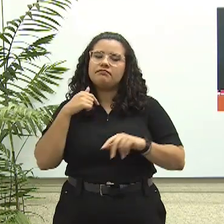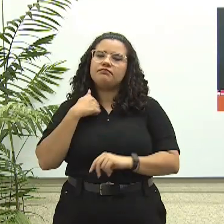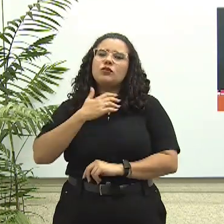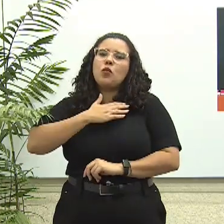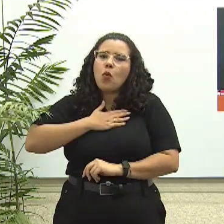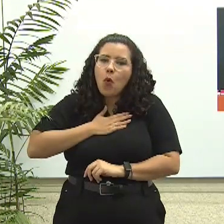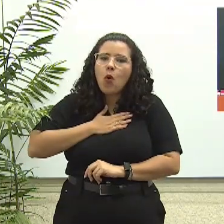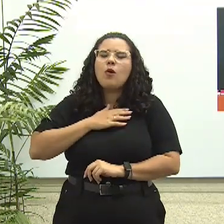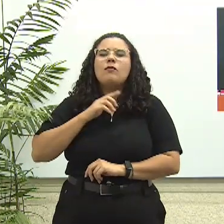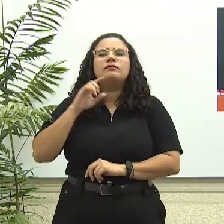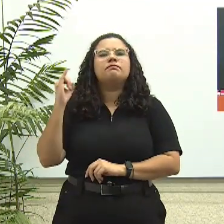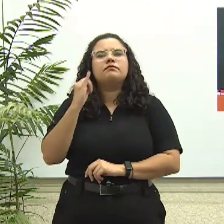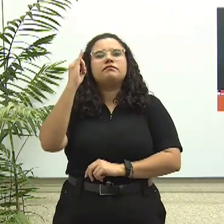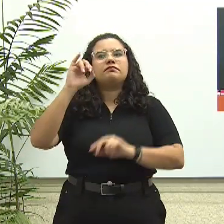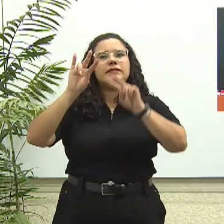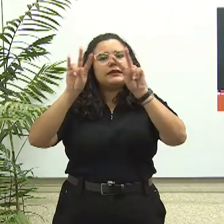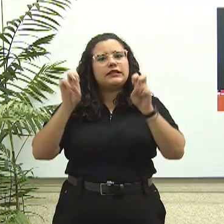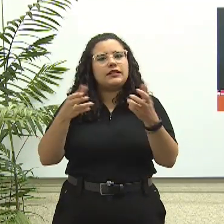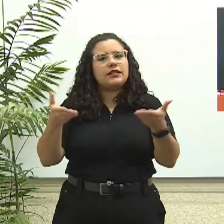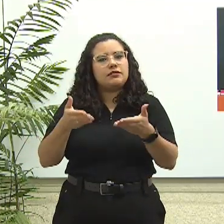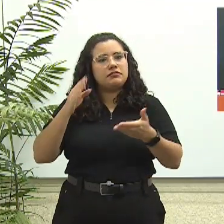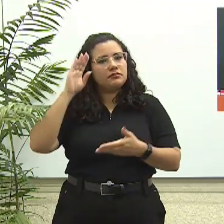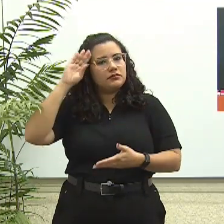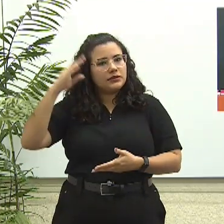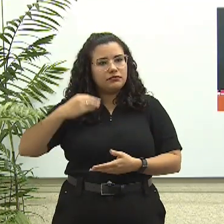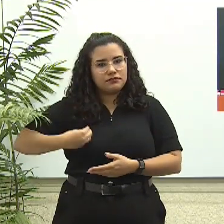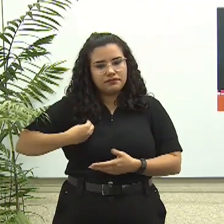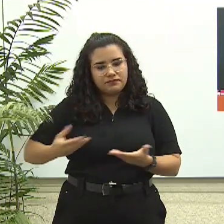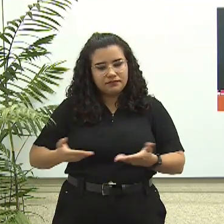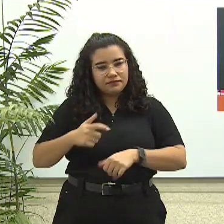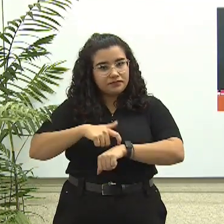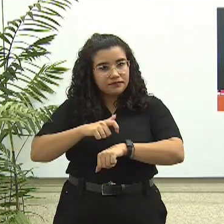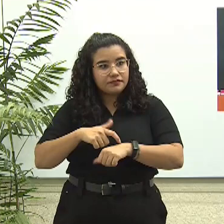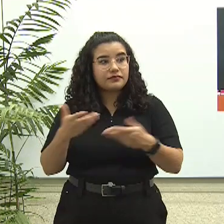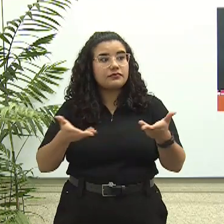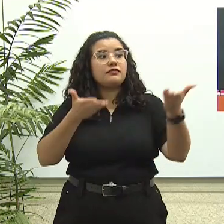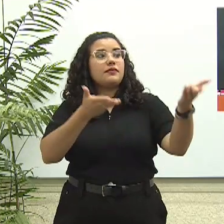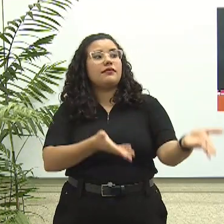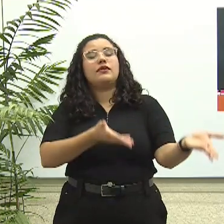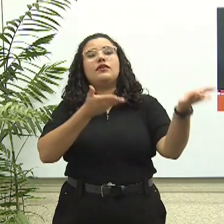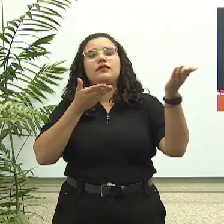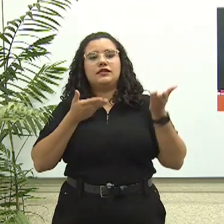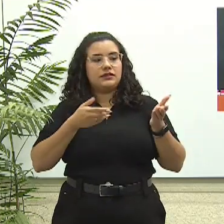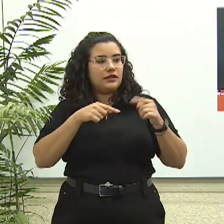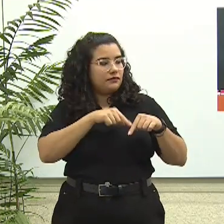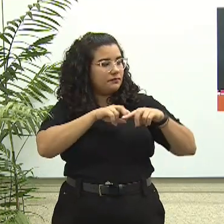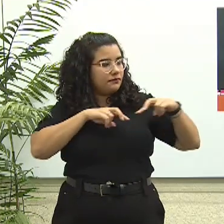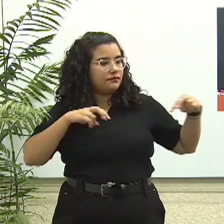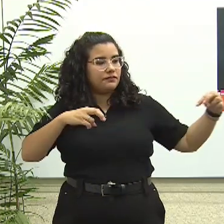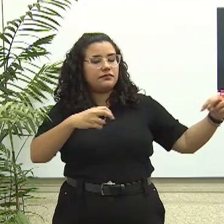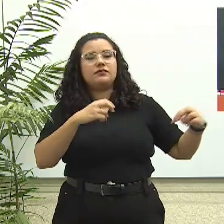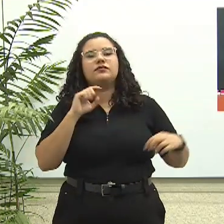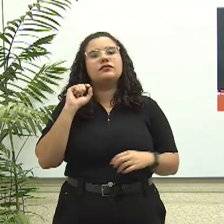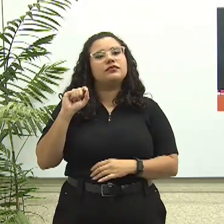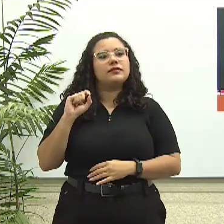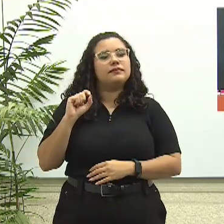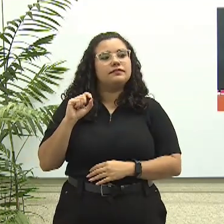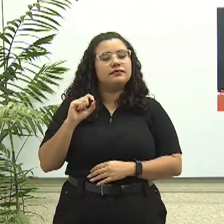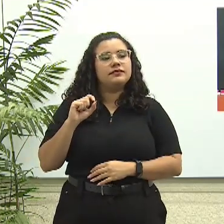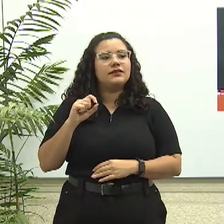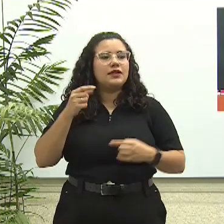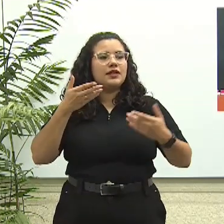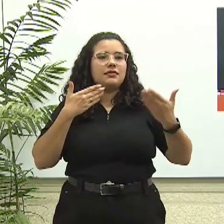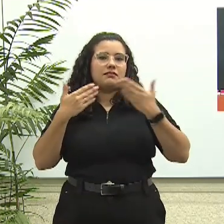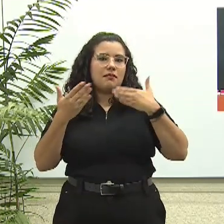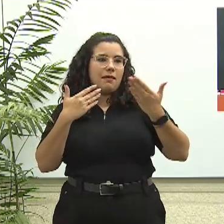extremamente relevante paraa atualidade né E vamos aqui agora chamar né a mesa os os